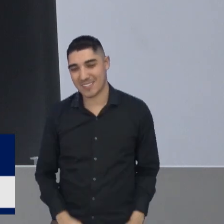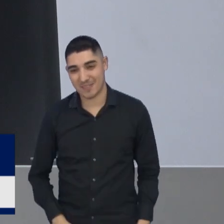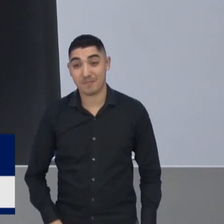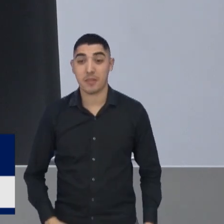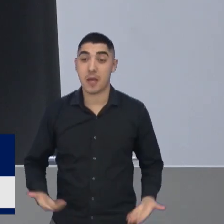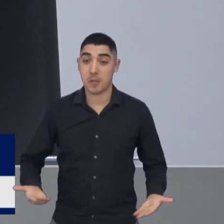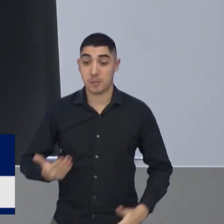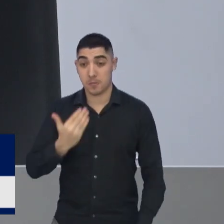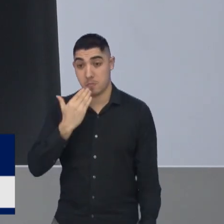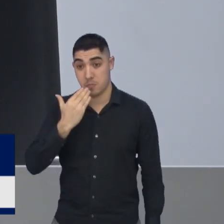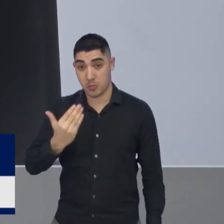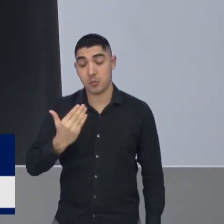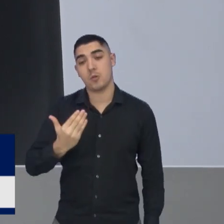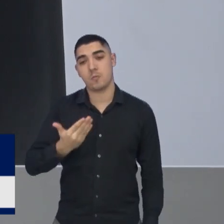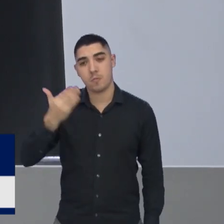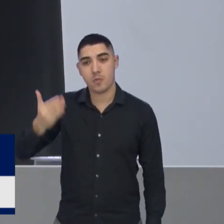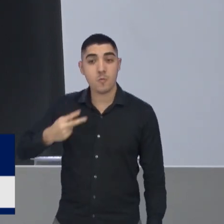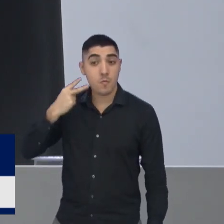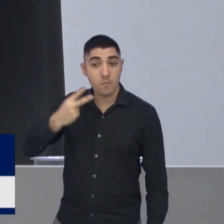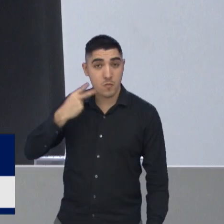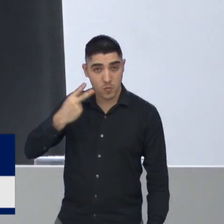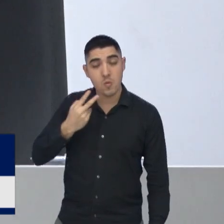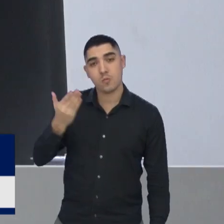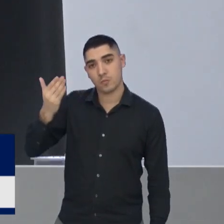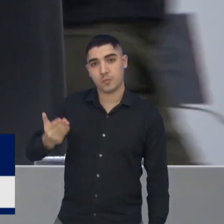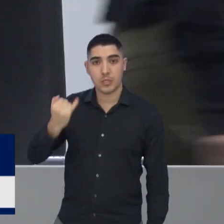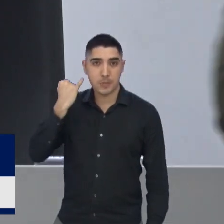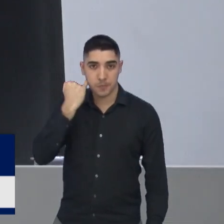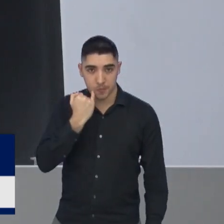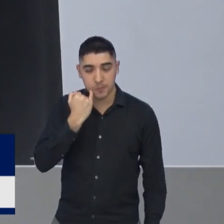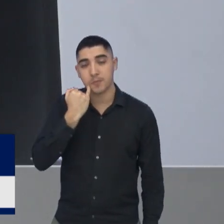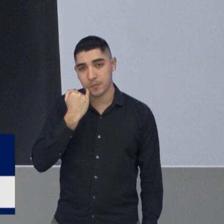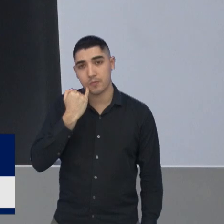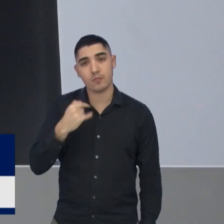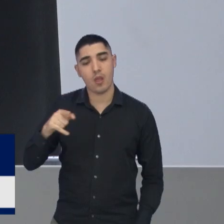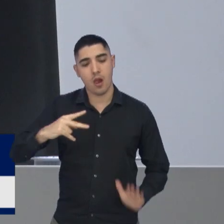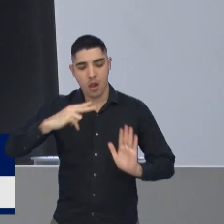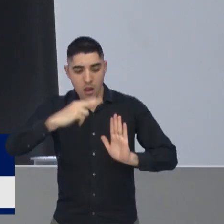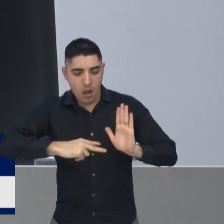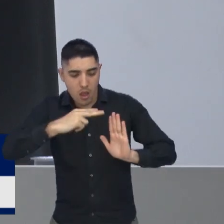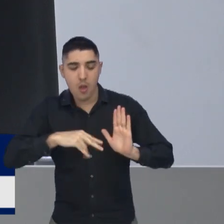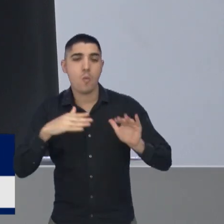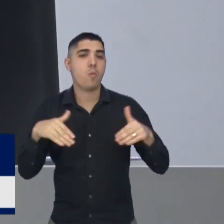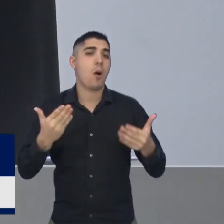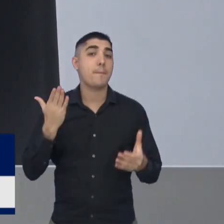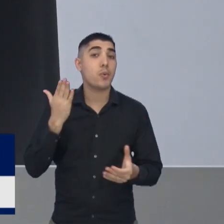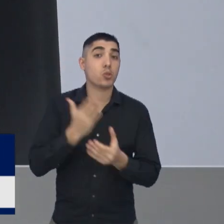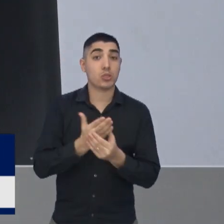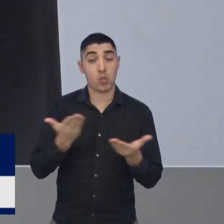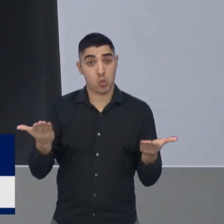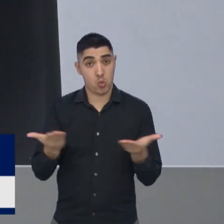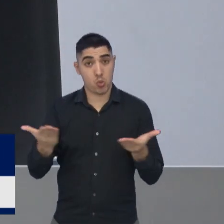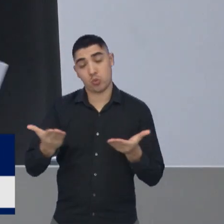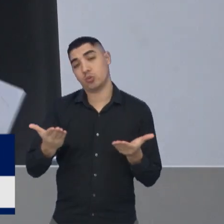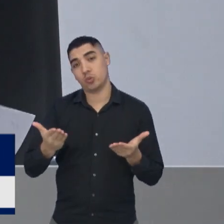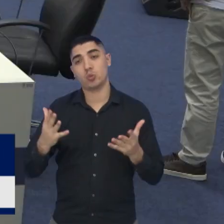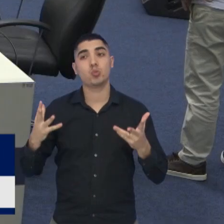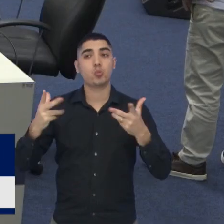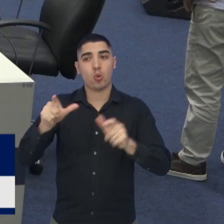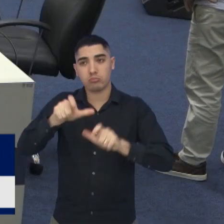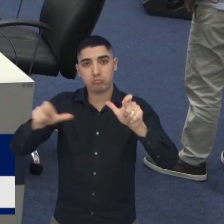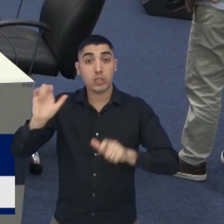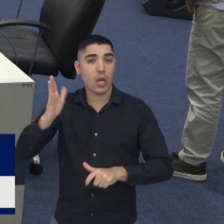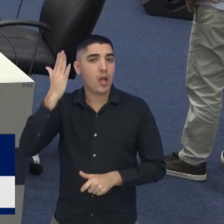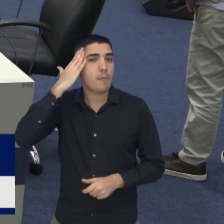Solicito ao nobre vereador Zé Luiz Nunes para que faça a leitura dos processos novos para a ciência dos